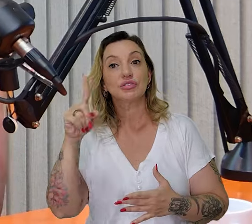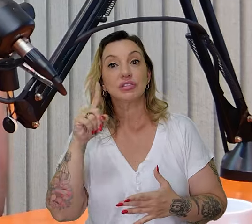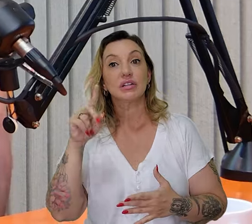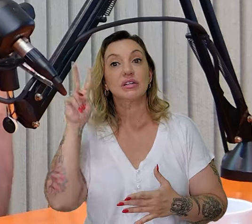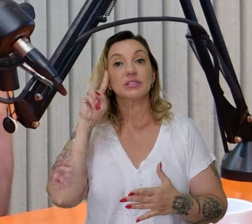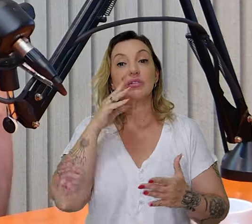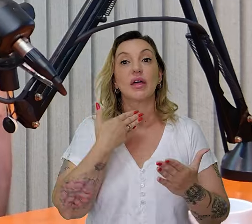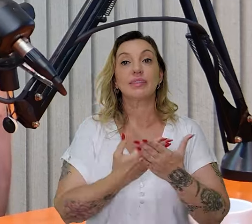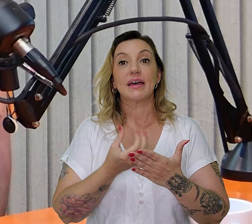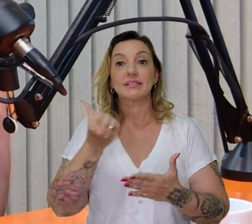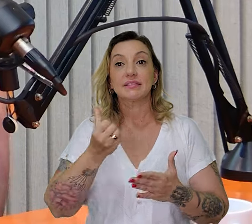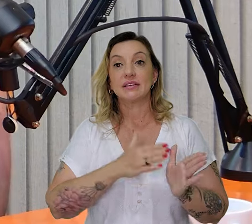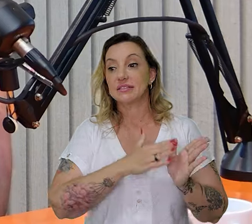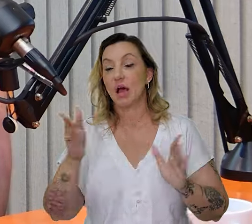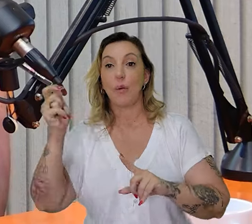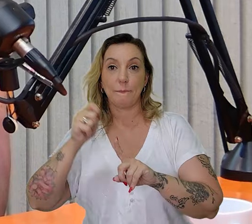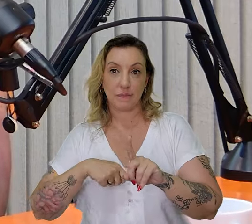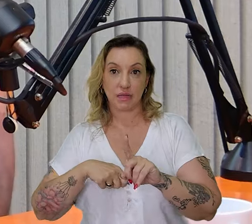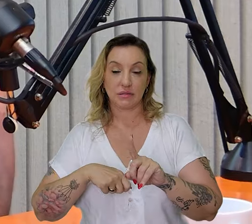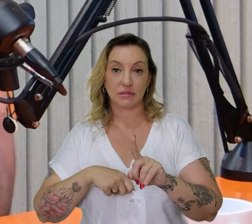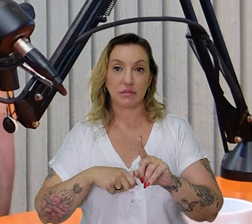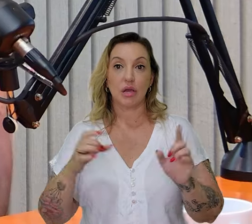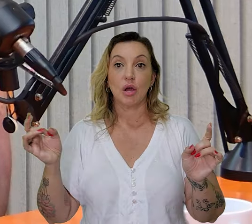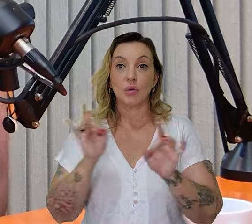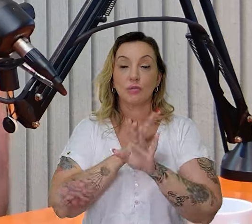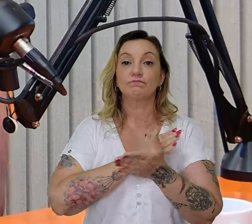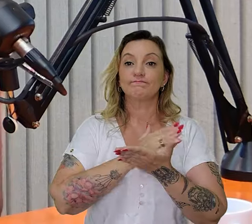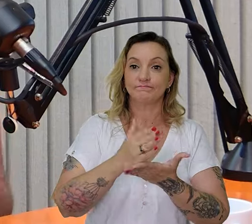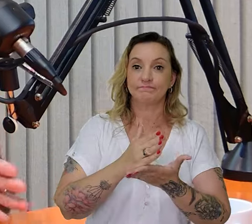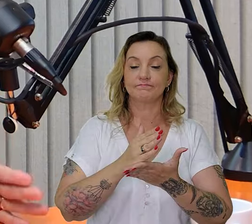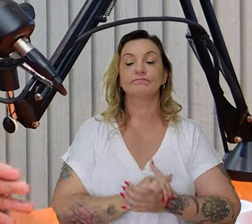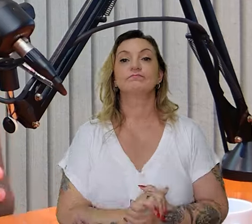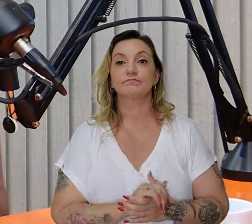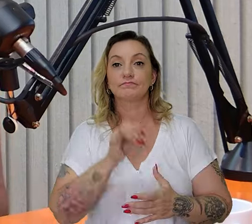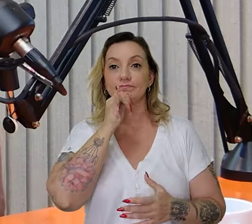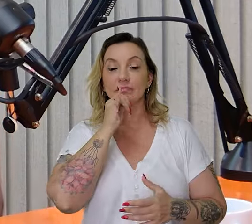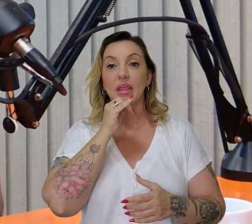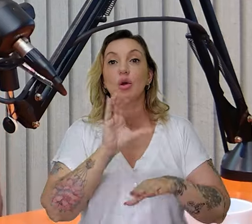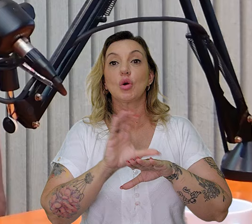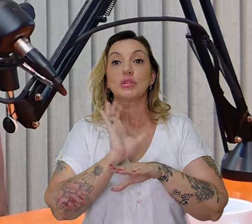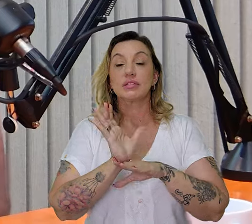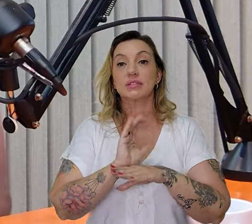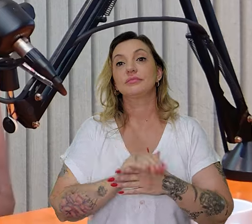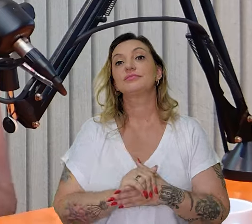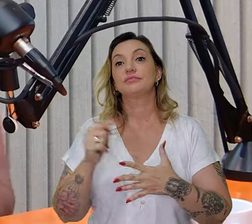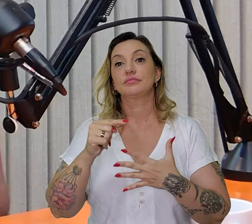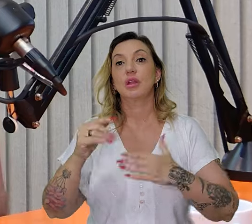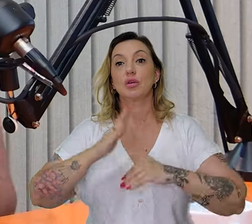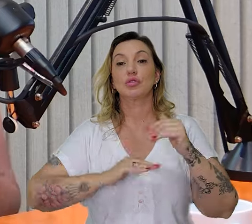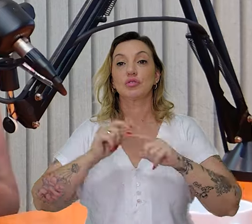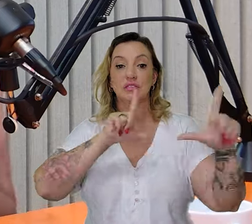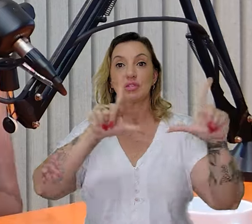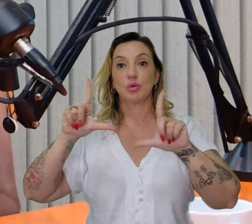ele começa e termina a matéria então por exemplo no curso de cinema tem a matéria de construção de cenografia A então